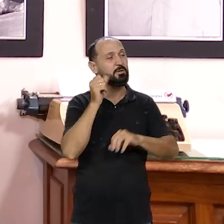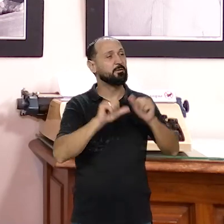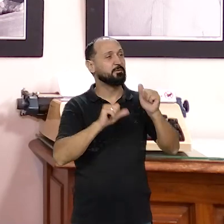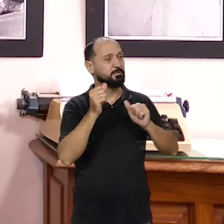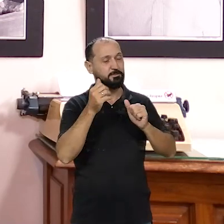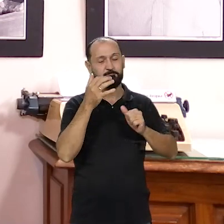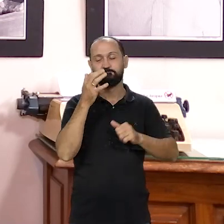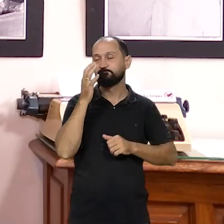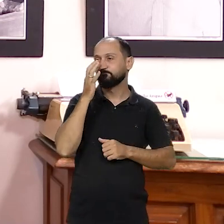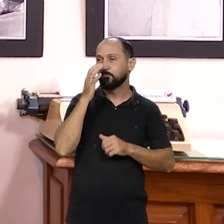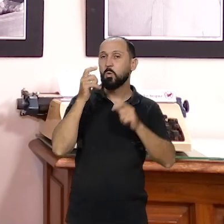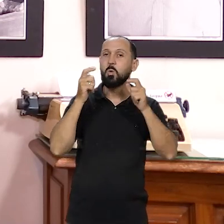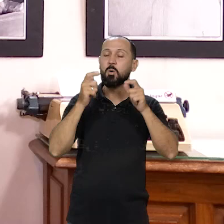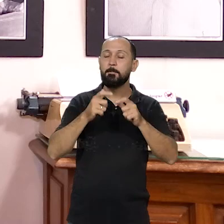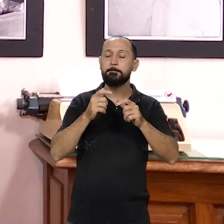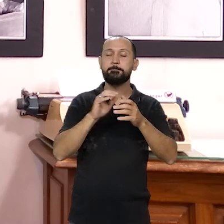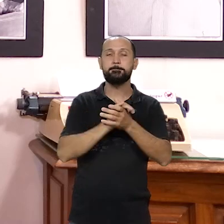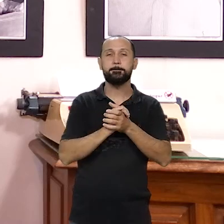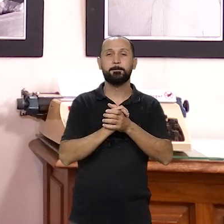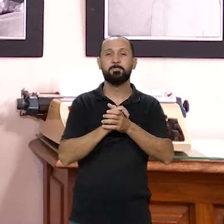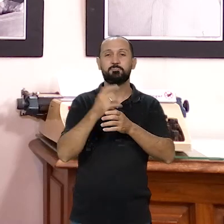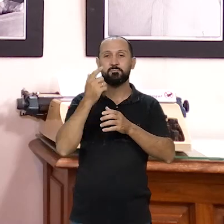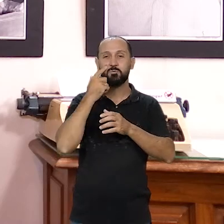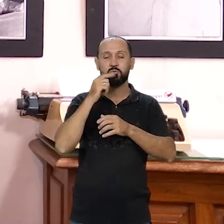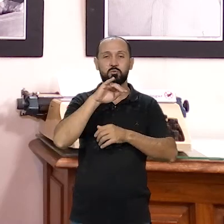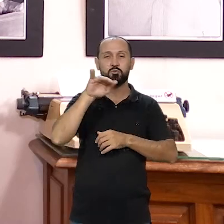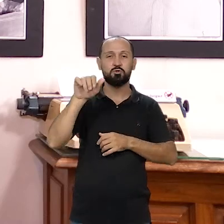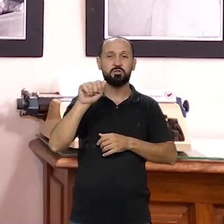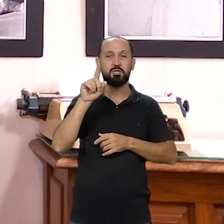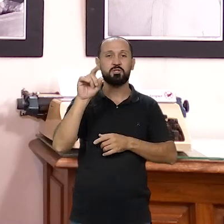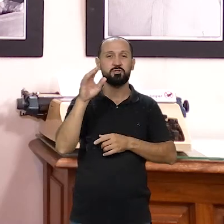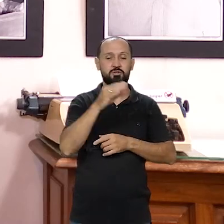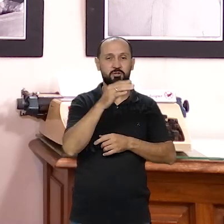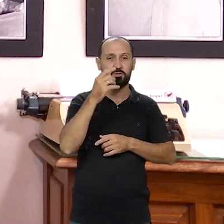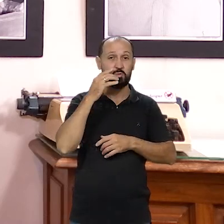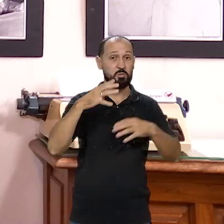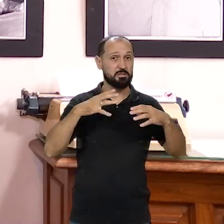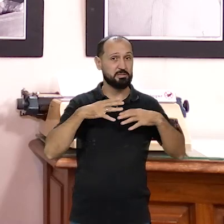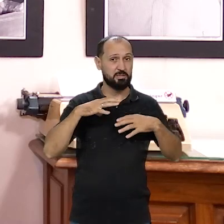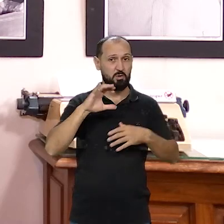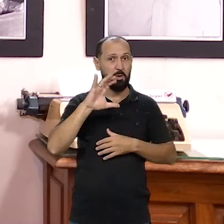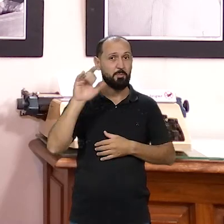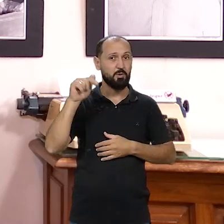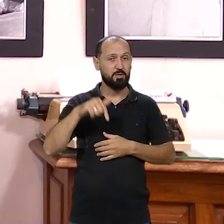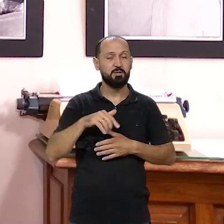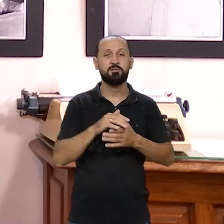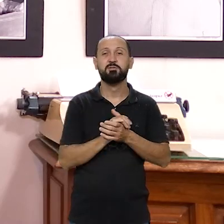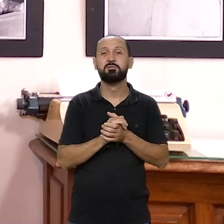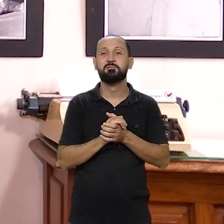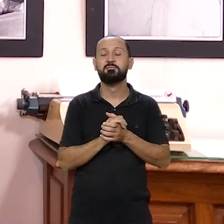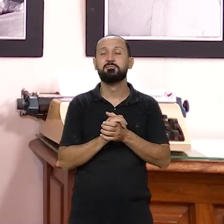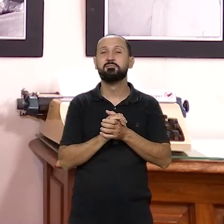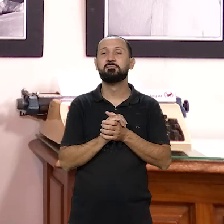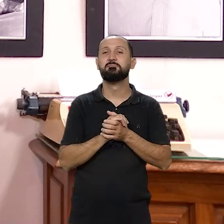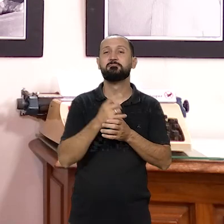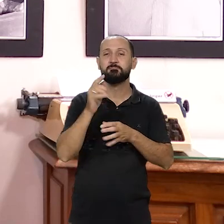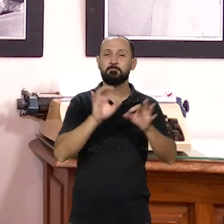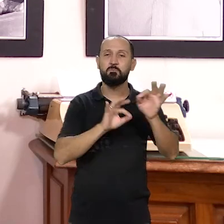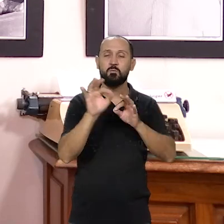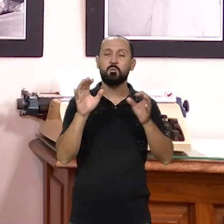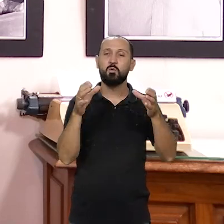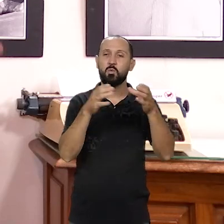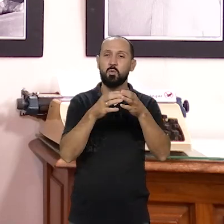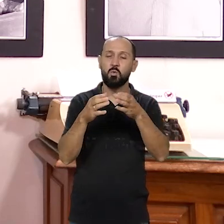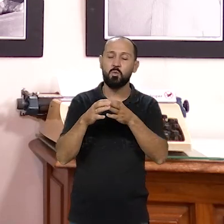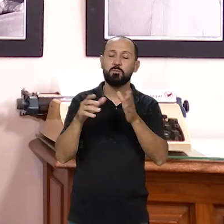e contemplação. O espaço está localizado no Jardim dos Estados, no centro de Campo Grande, e foi idealizado por